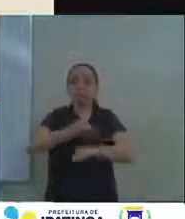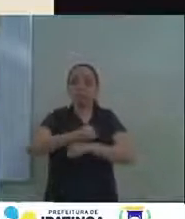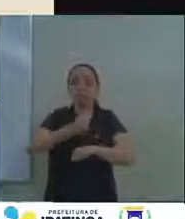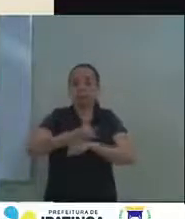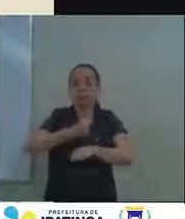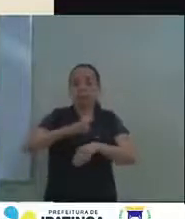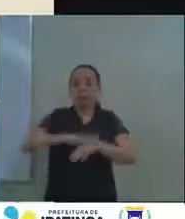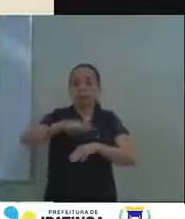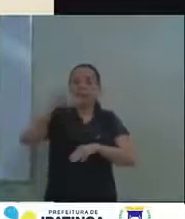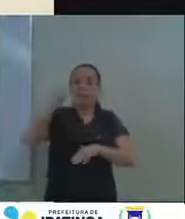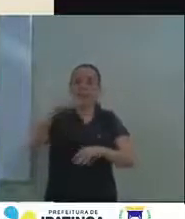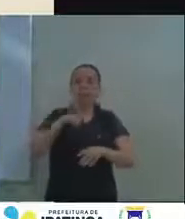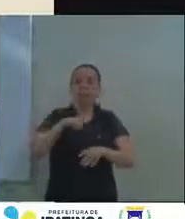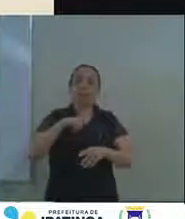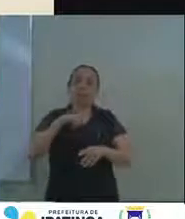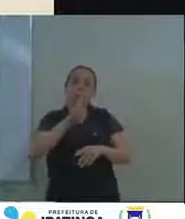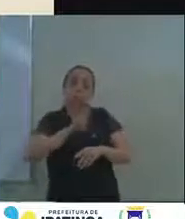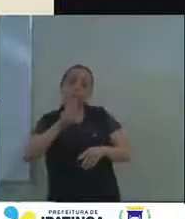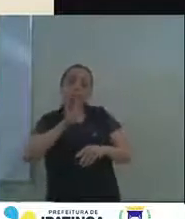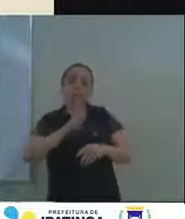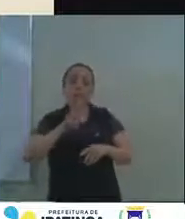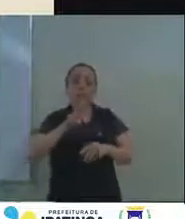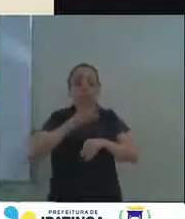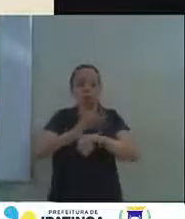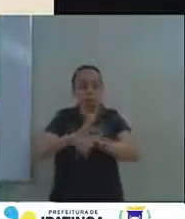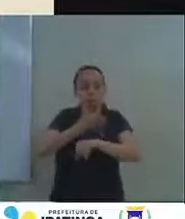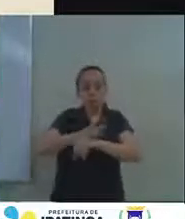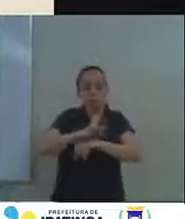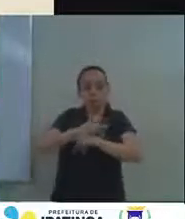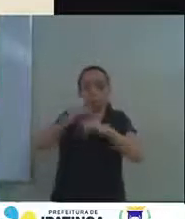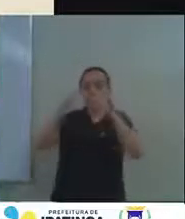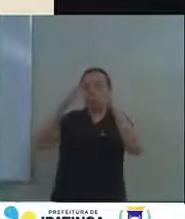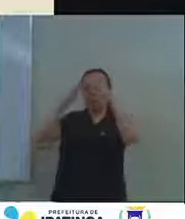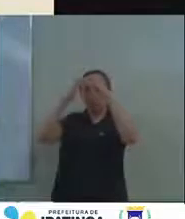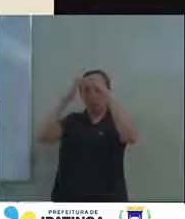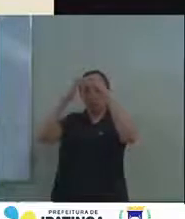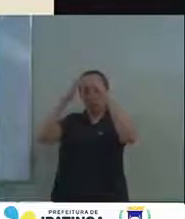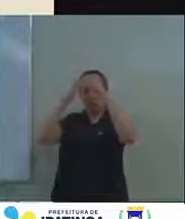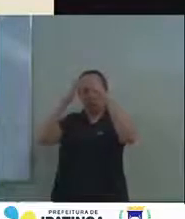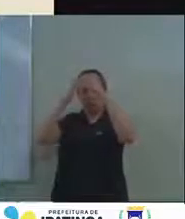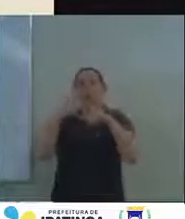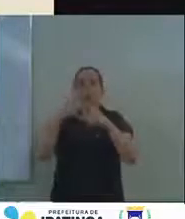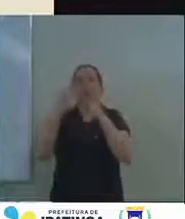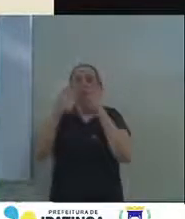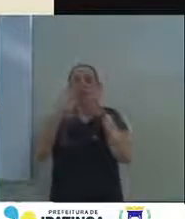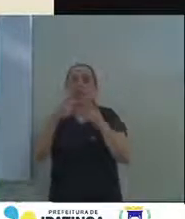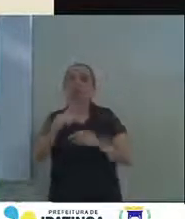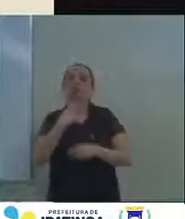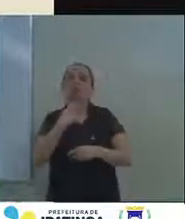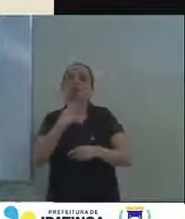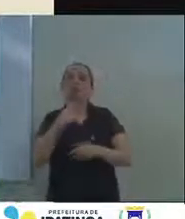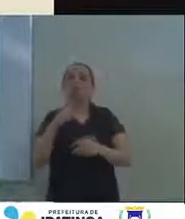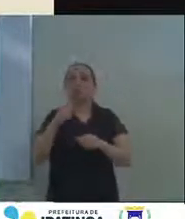da ressonância vai fazer com que eu projete o som da minha voz um pouco melhor, sem fazer tanto